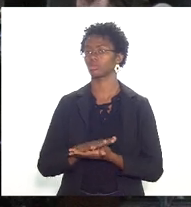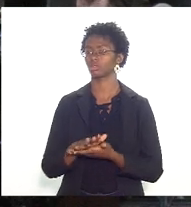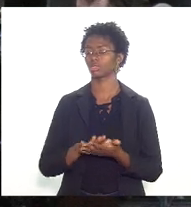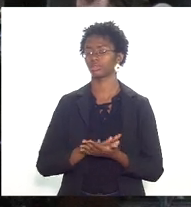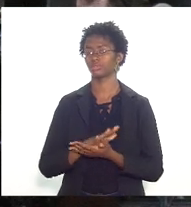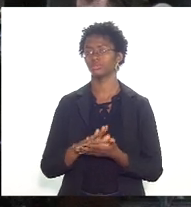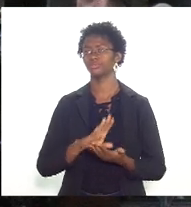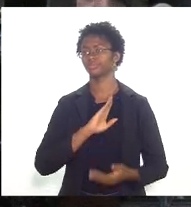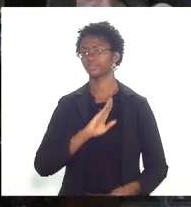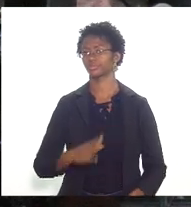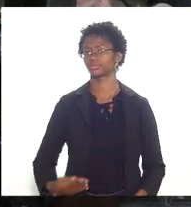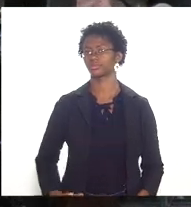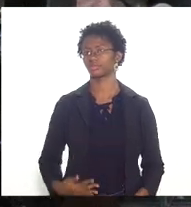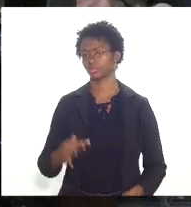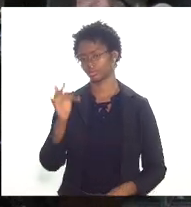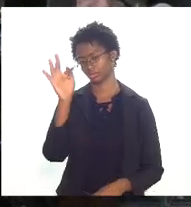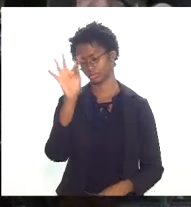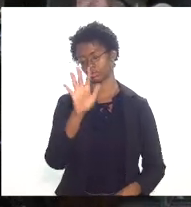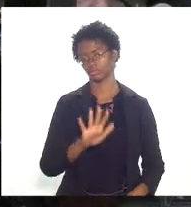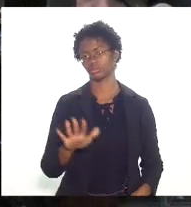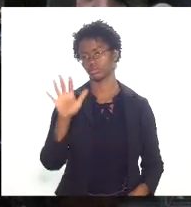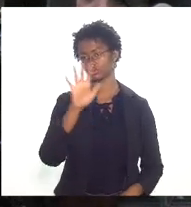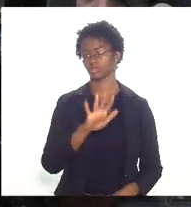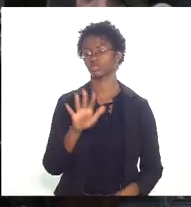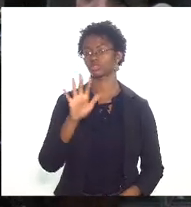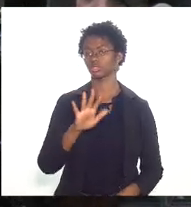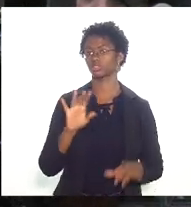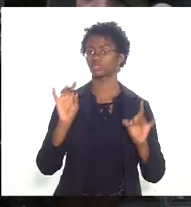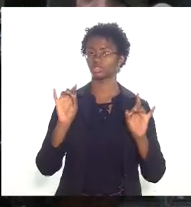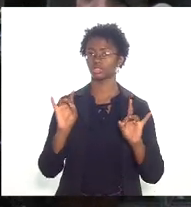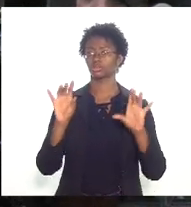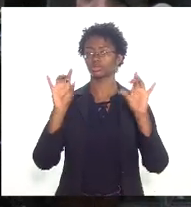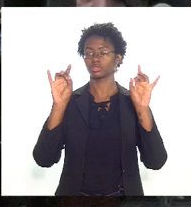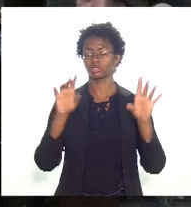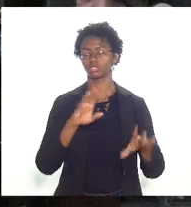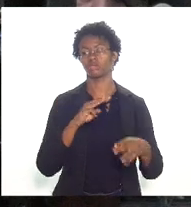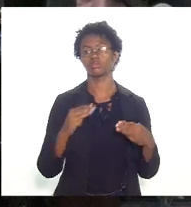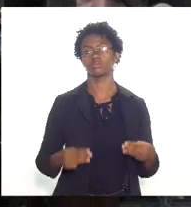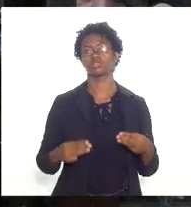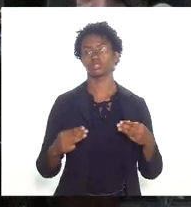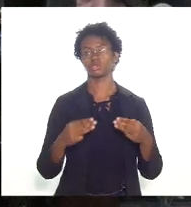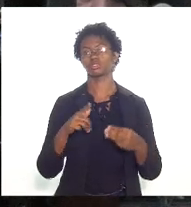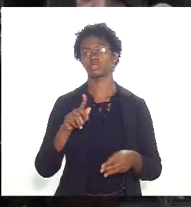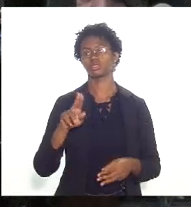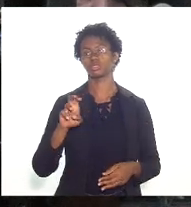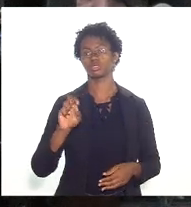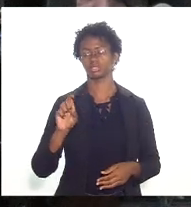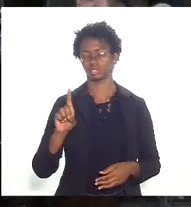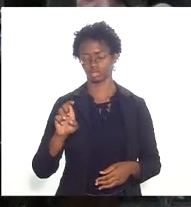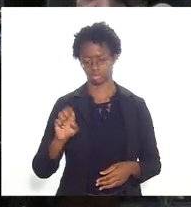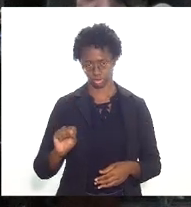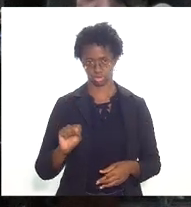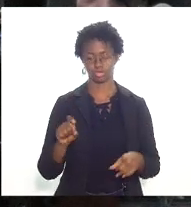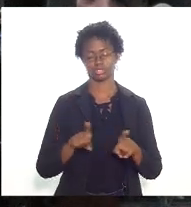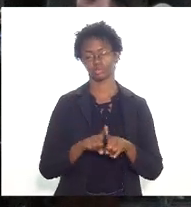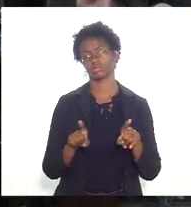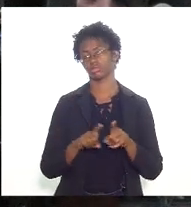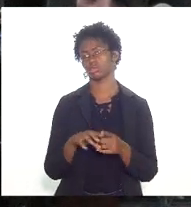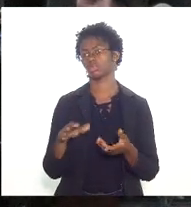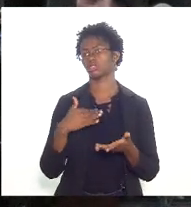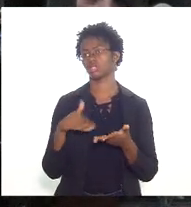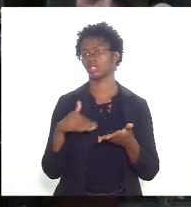e do governo federal especial do ministro Guedes e da Secretaria do Tesouro Nacional então